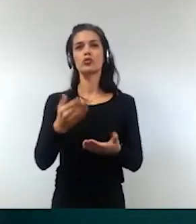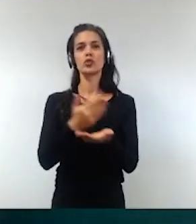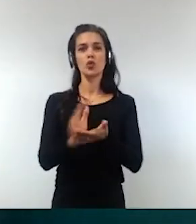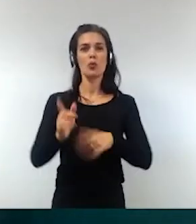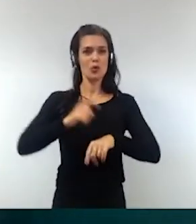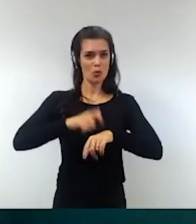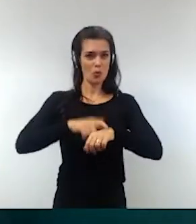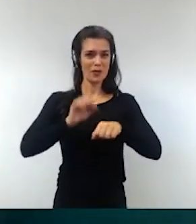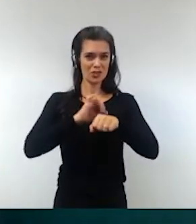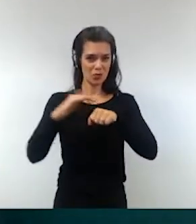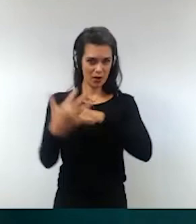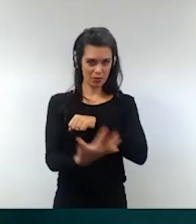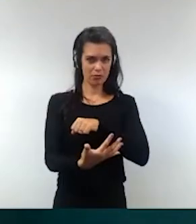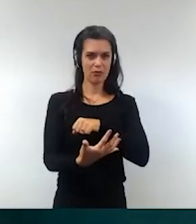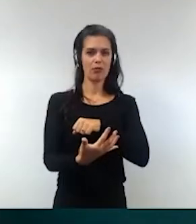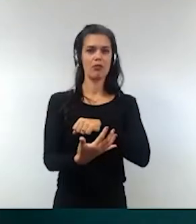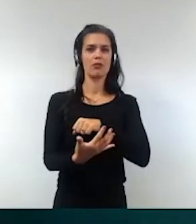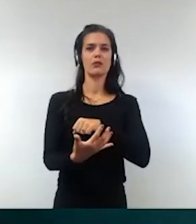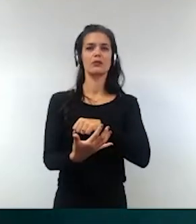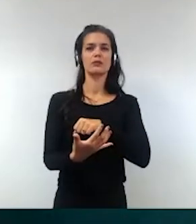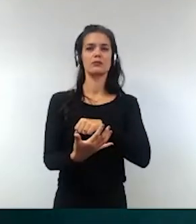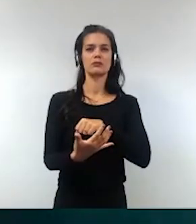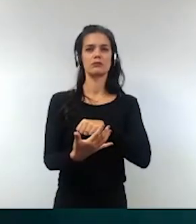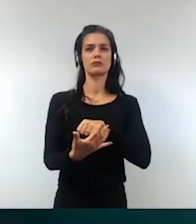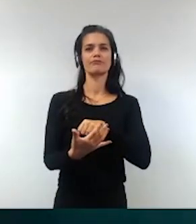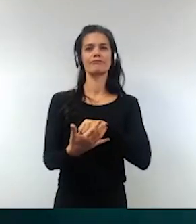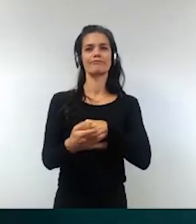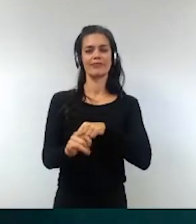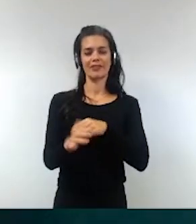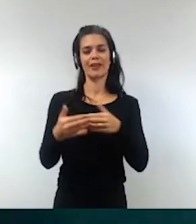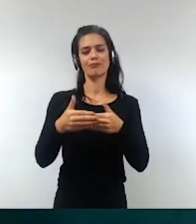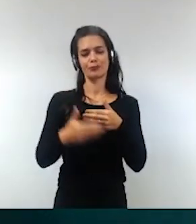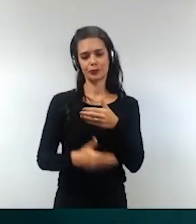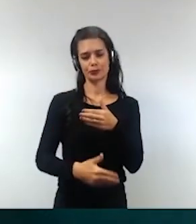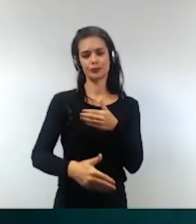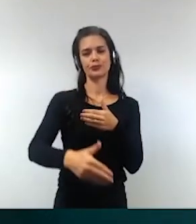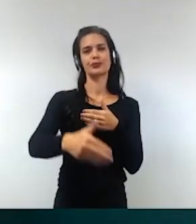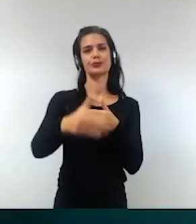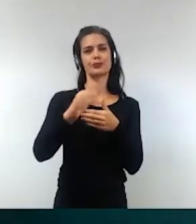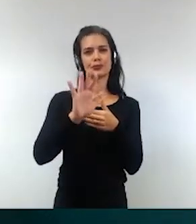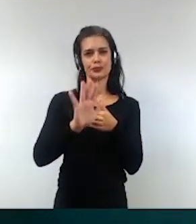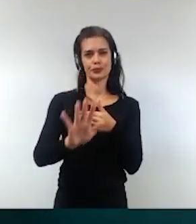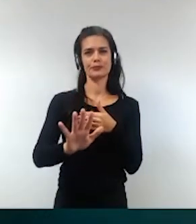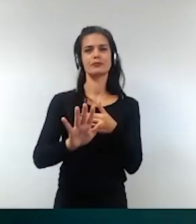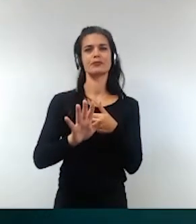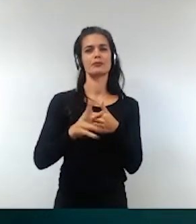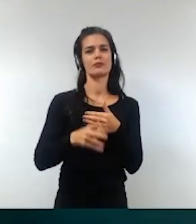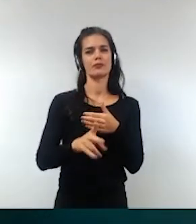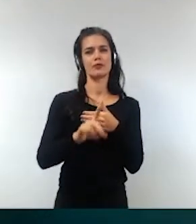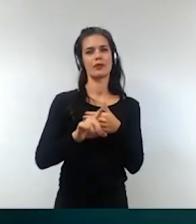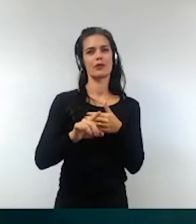quarentena, né, que já é bem longo e deve ainda permanecer aí, pelo menos em alguns lugares também,